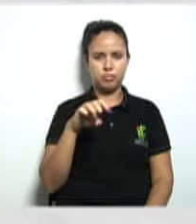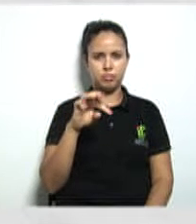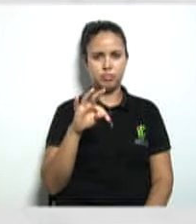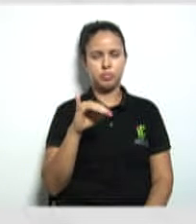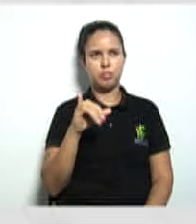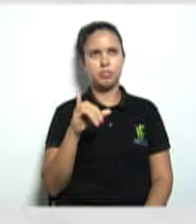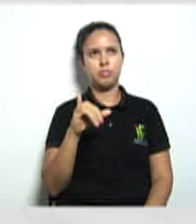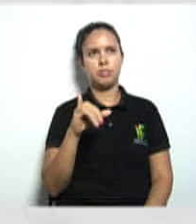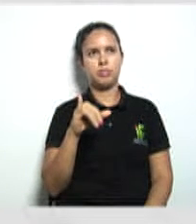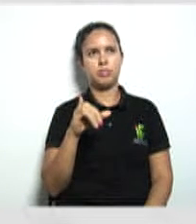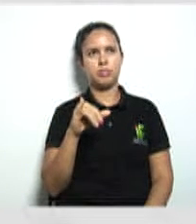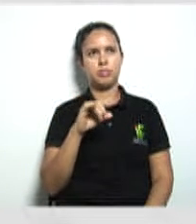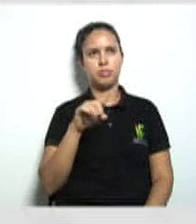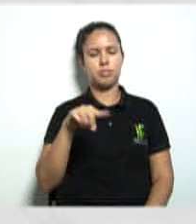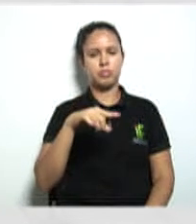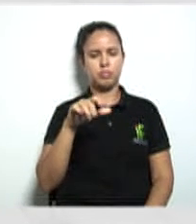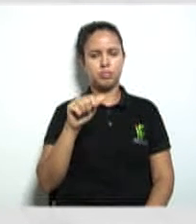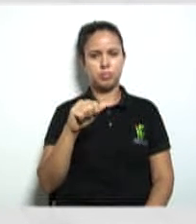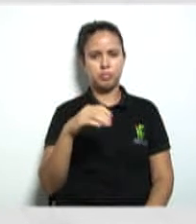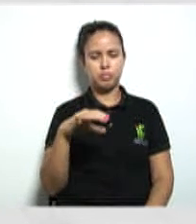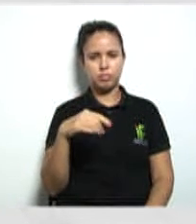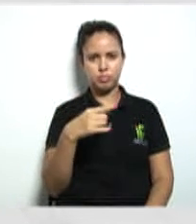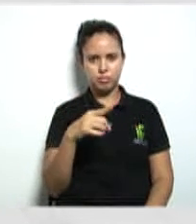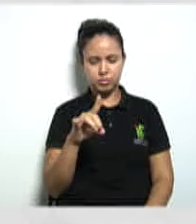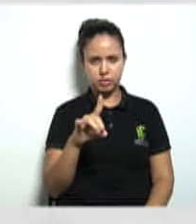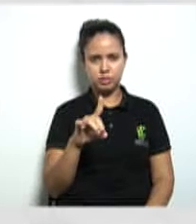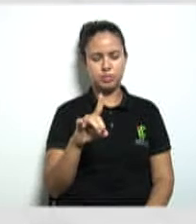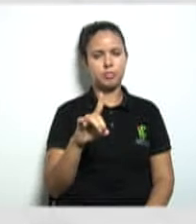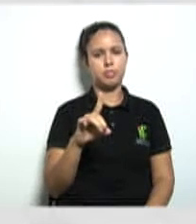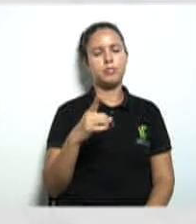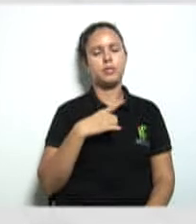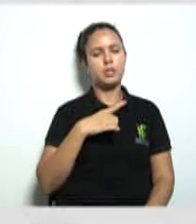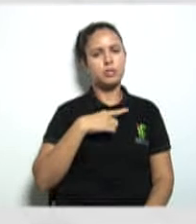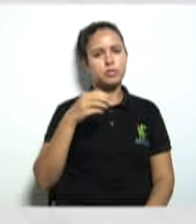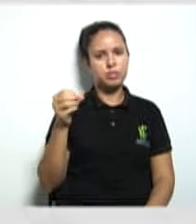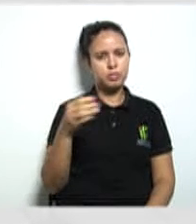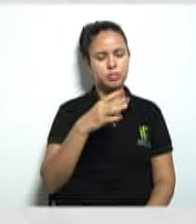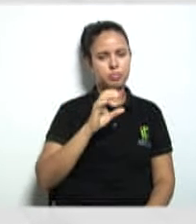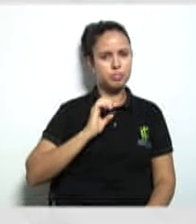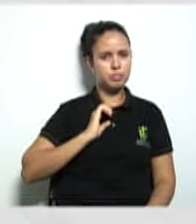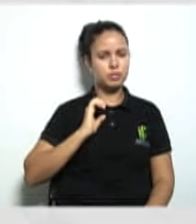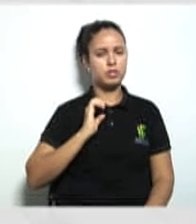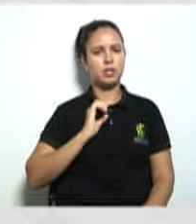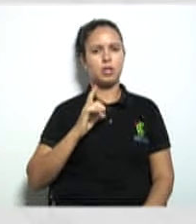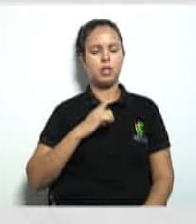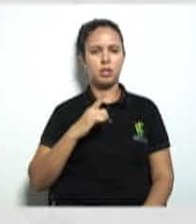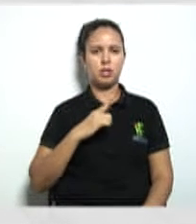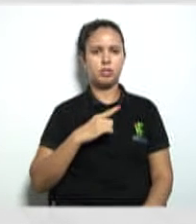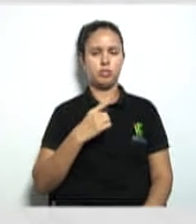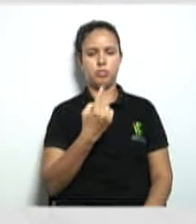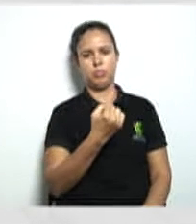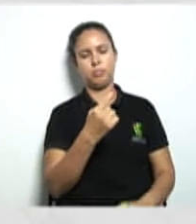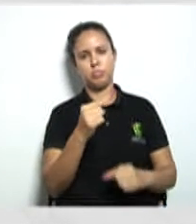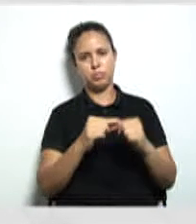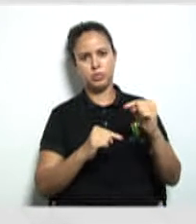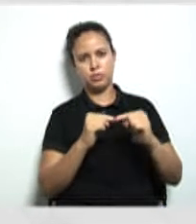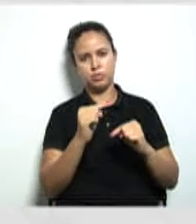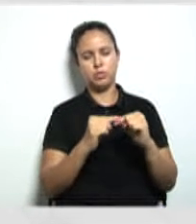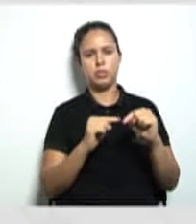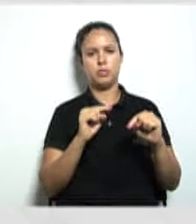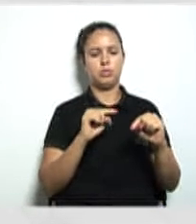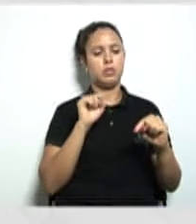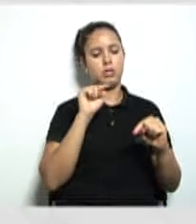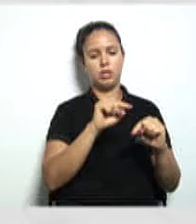produção do serviço para gerar novas riquezas, né? Você tem um produto e desse produto pode gerar